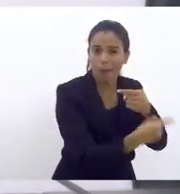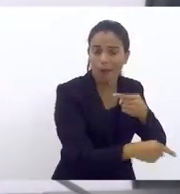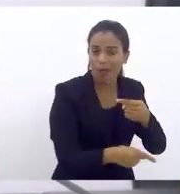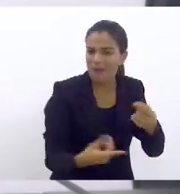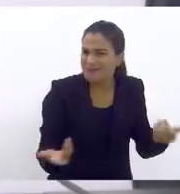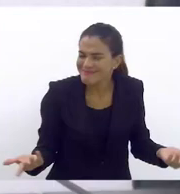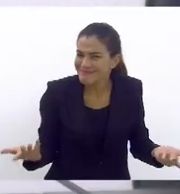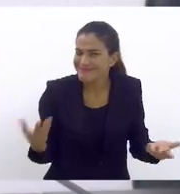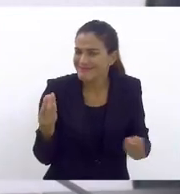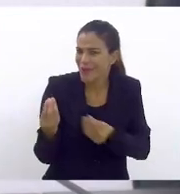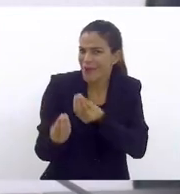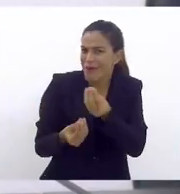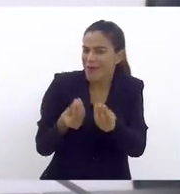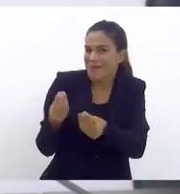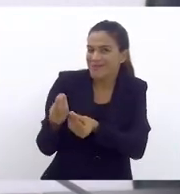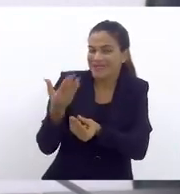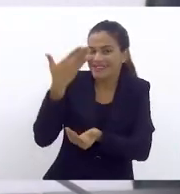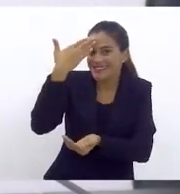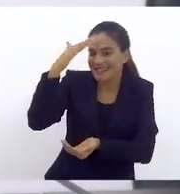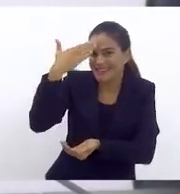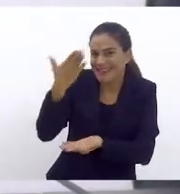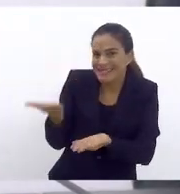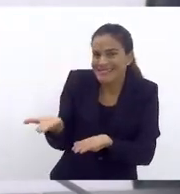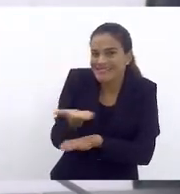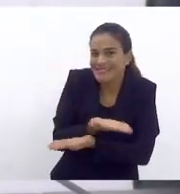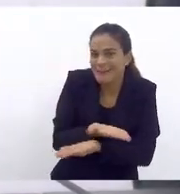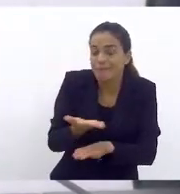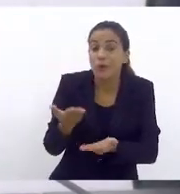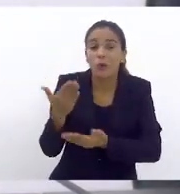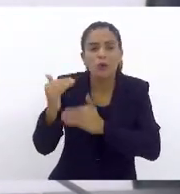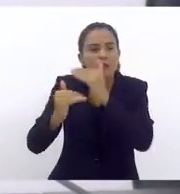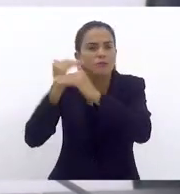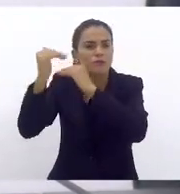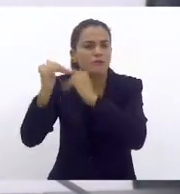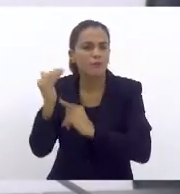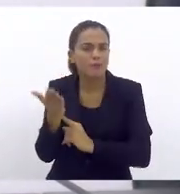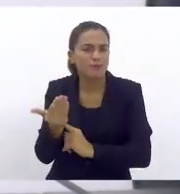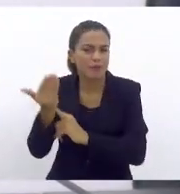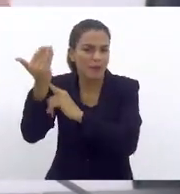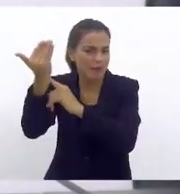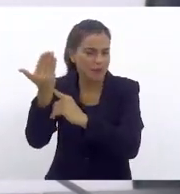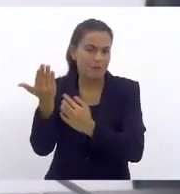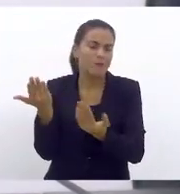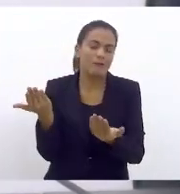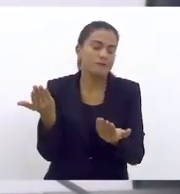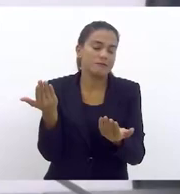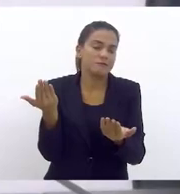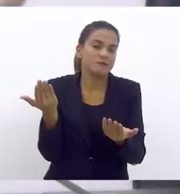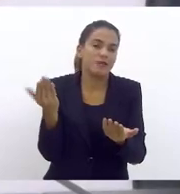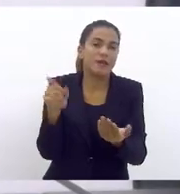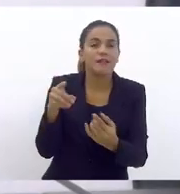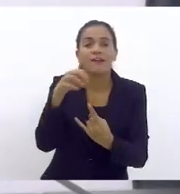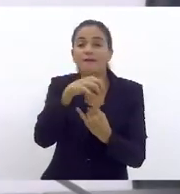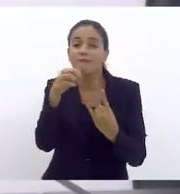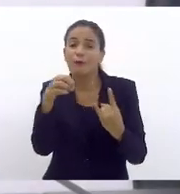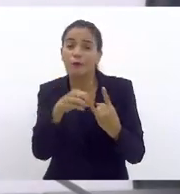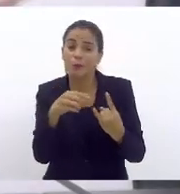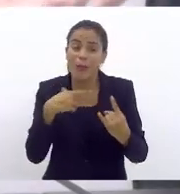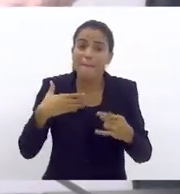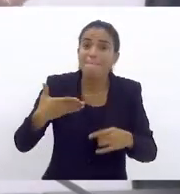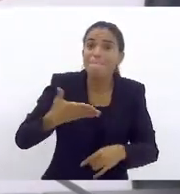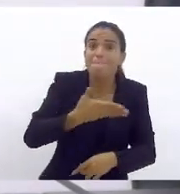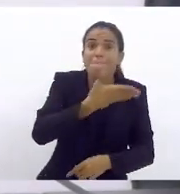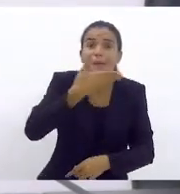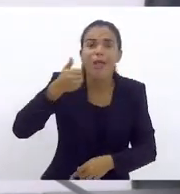a ser decifrada no caso do desenvolvimento tecnológico da produção da Inovação é um pouco assim você tem a Fiocruz você tem as melhores